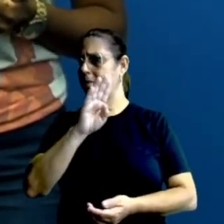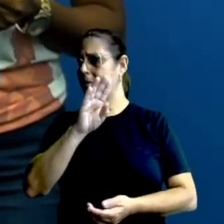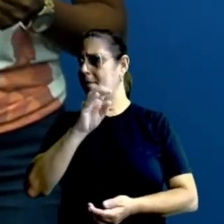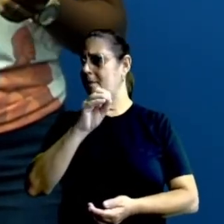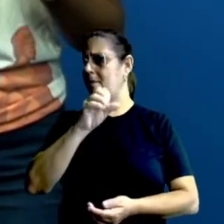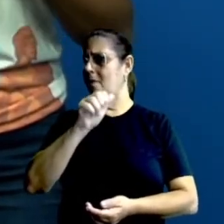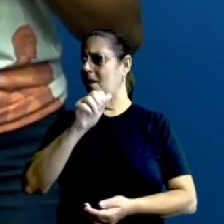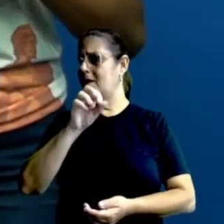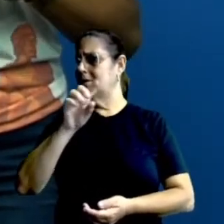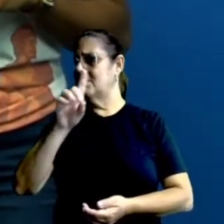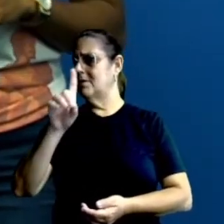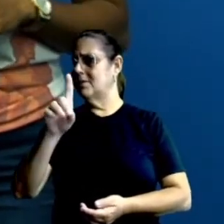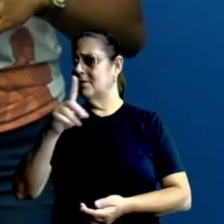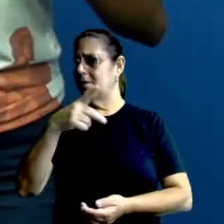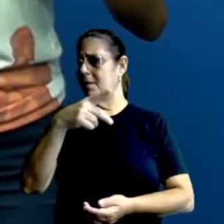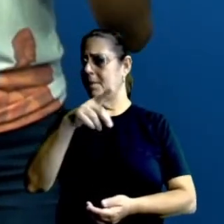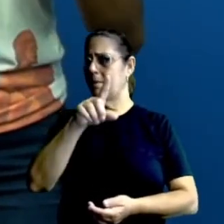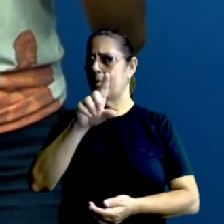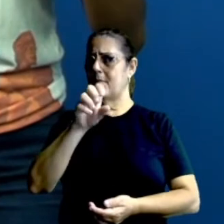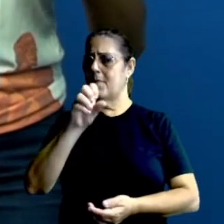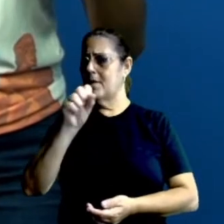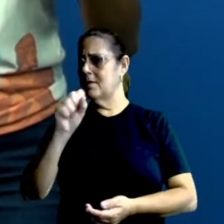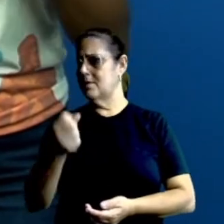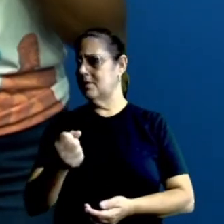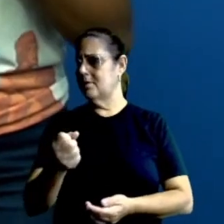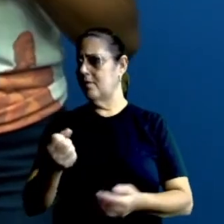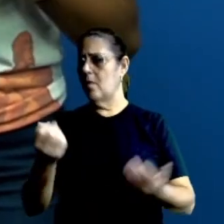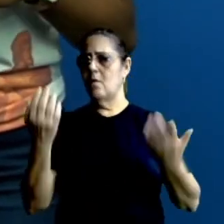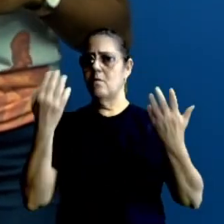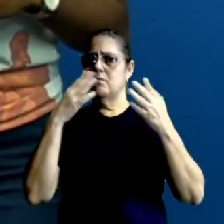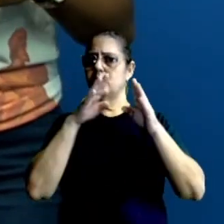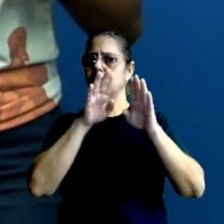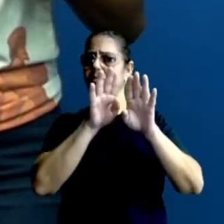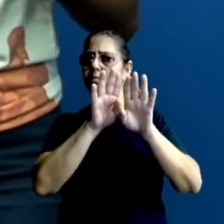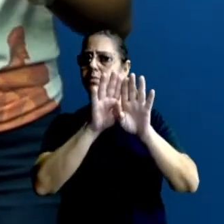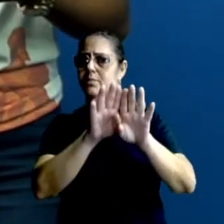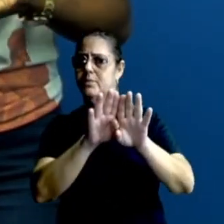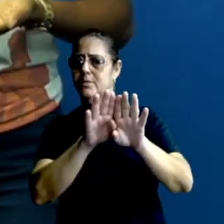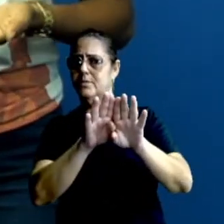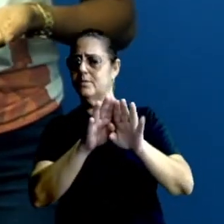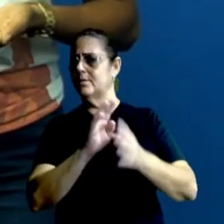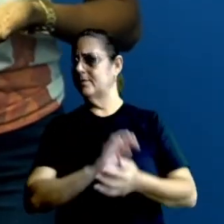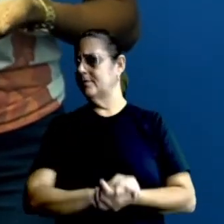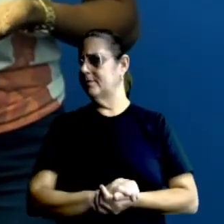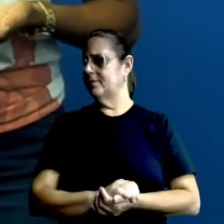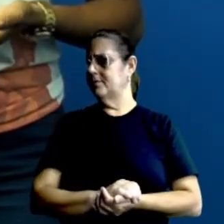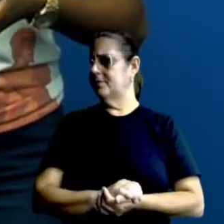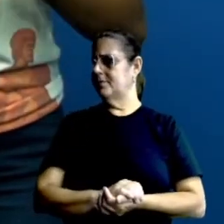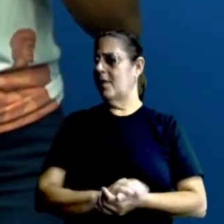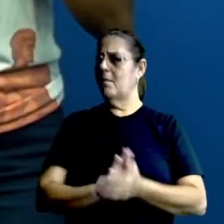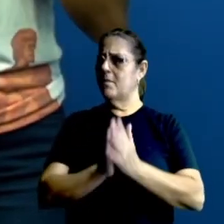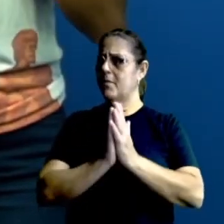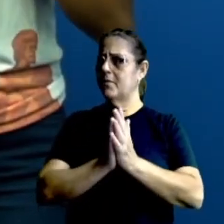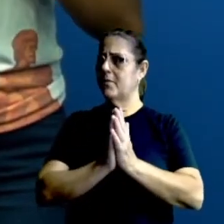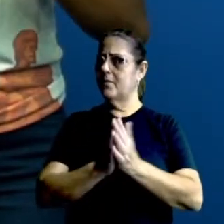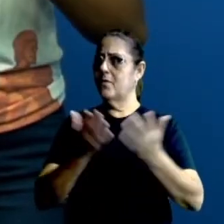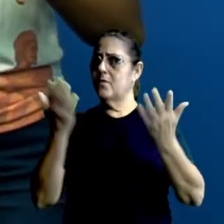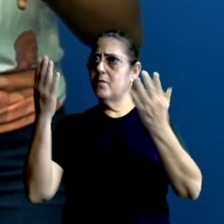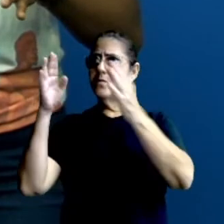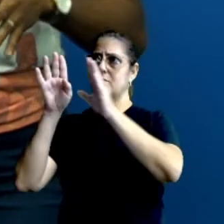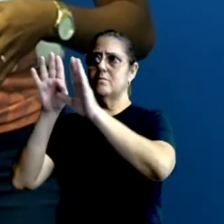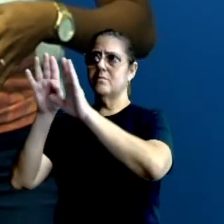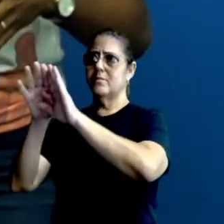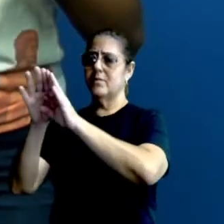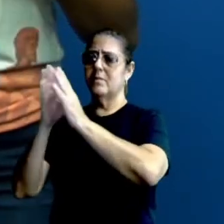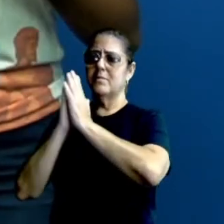simples e a outra do lado fecha a porta por favor todo the door please essa eu uso